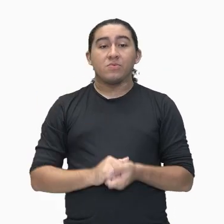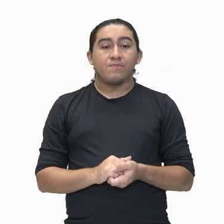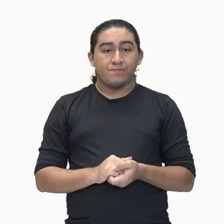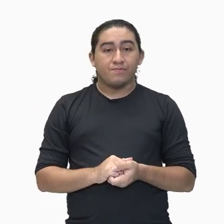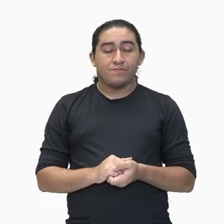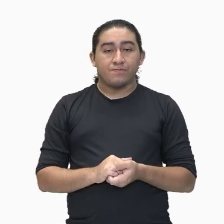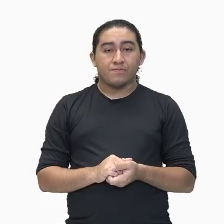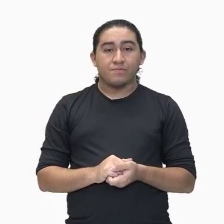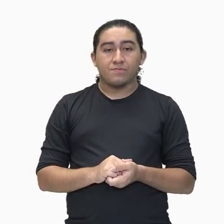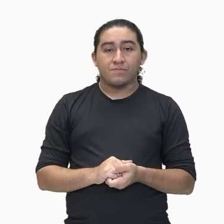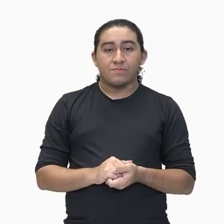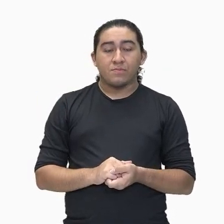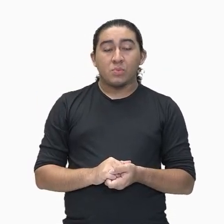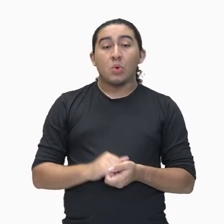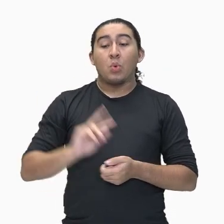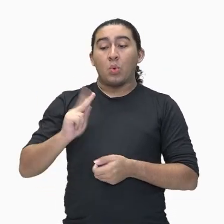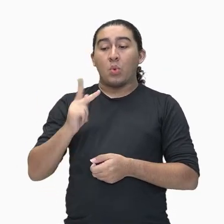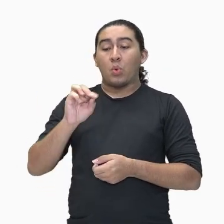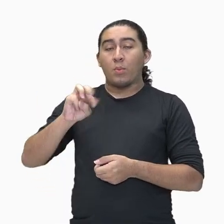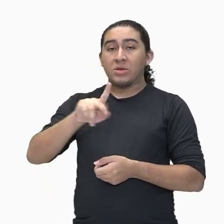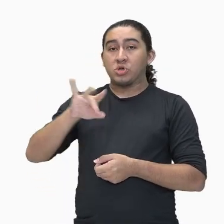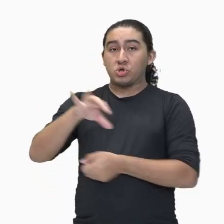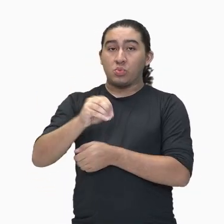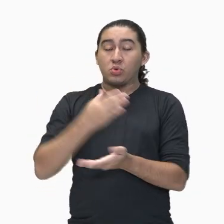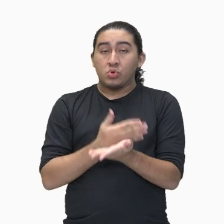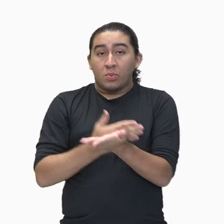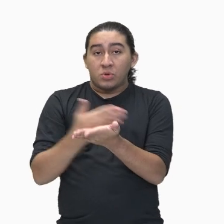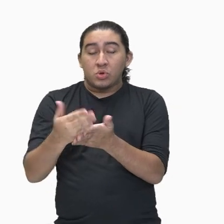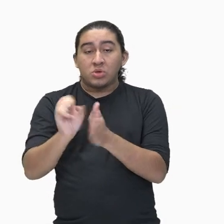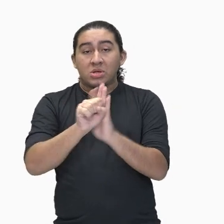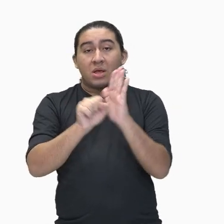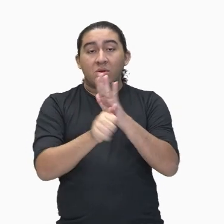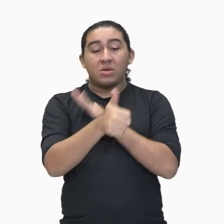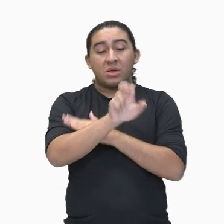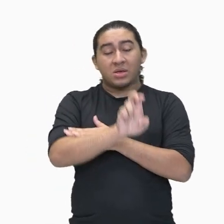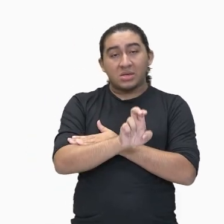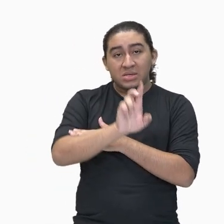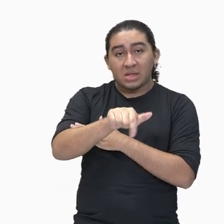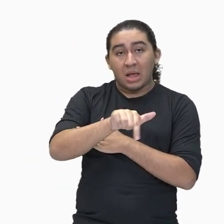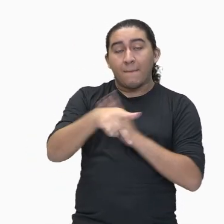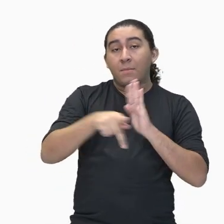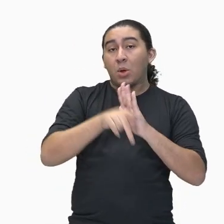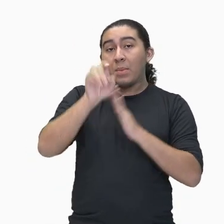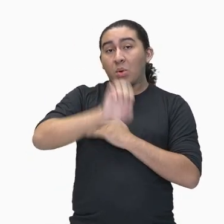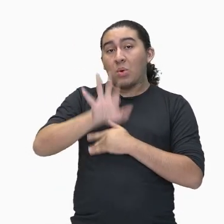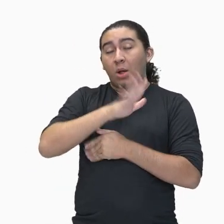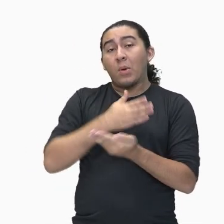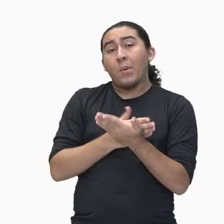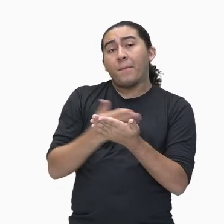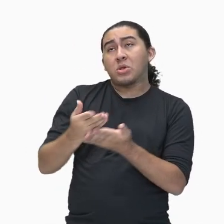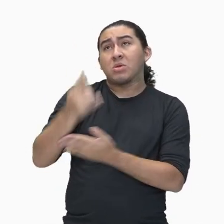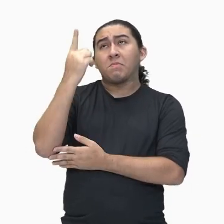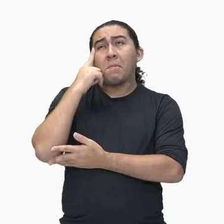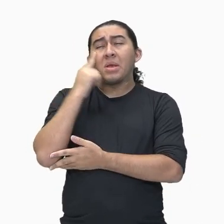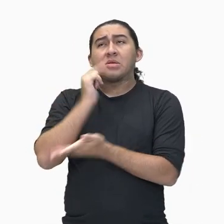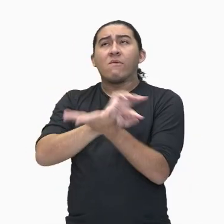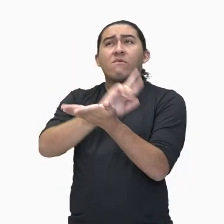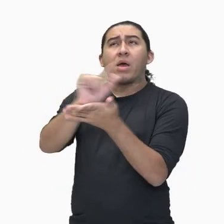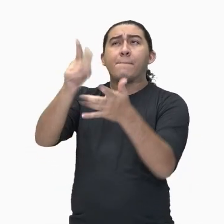do século XV na Europa, começou a questionar diversas questões, uma vez